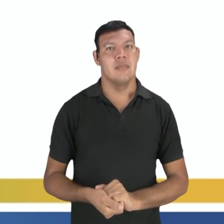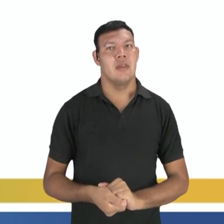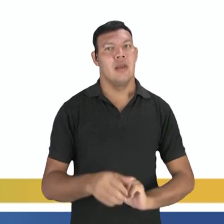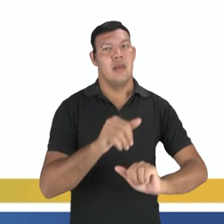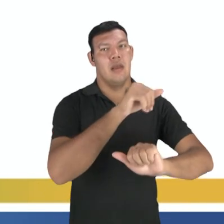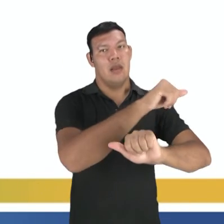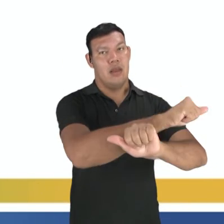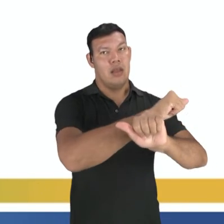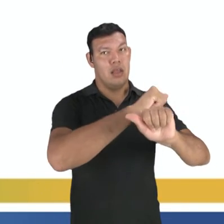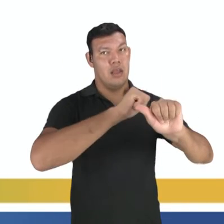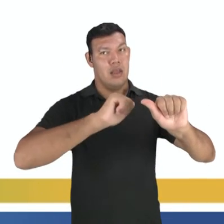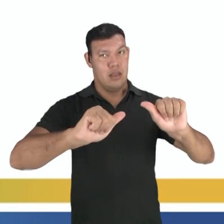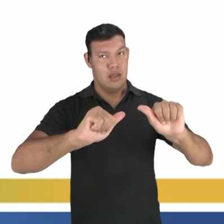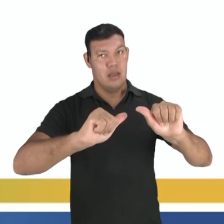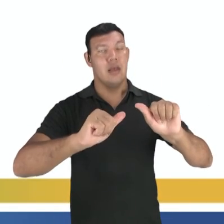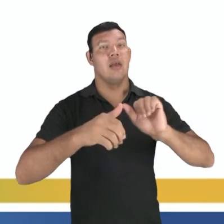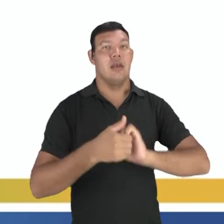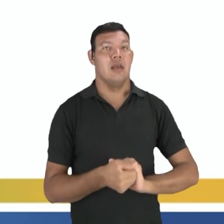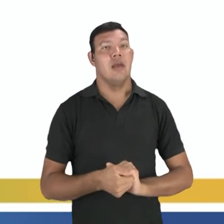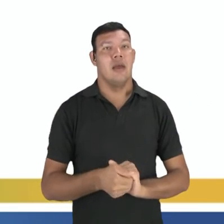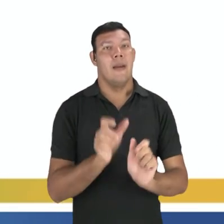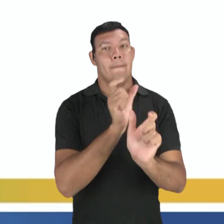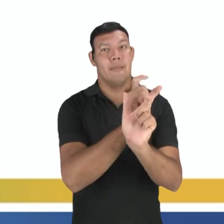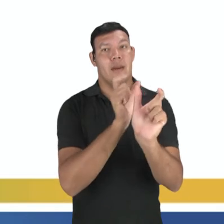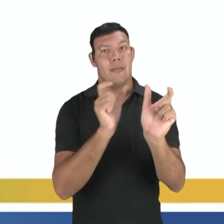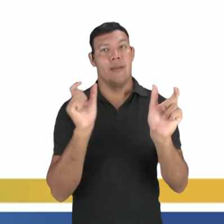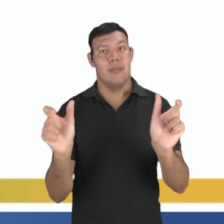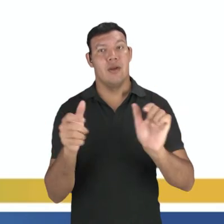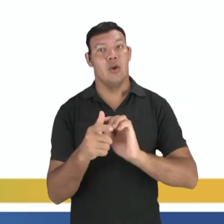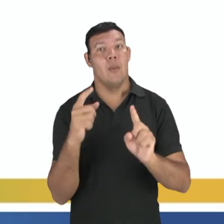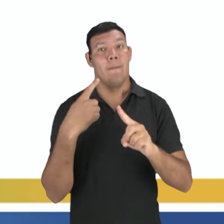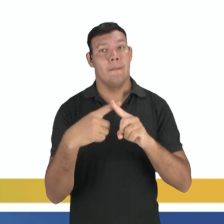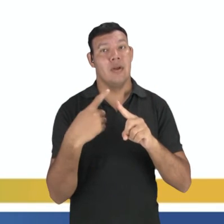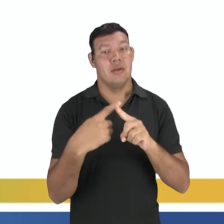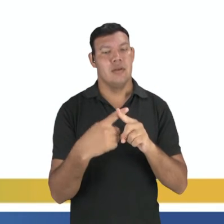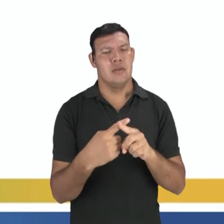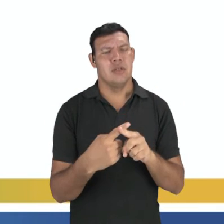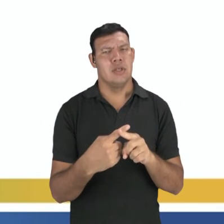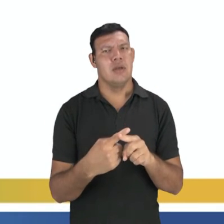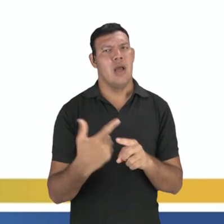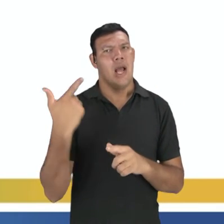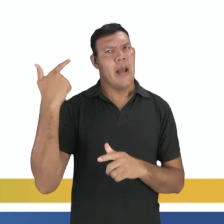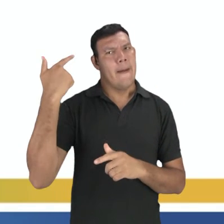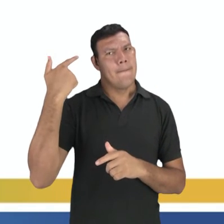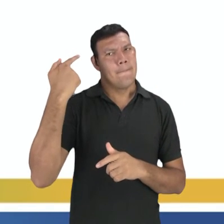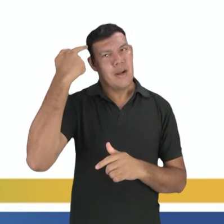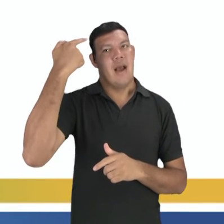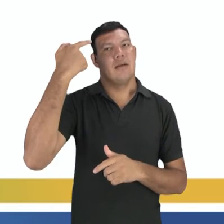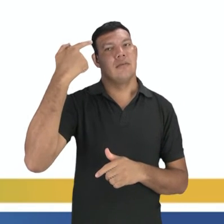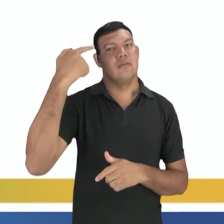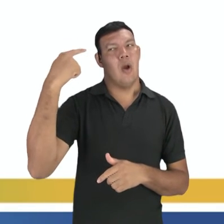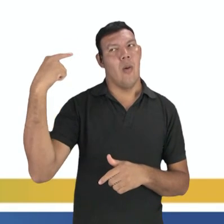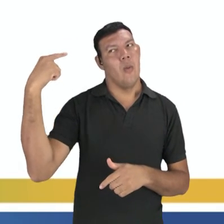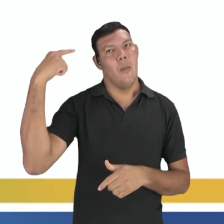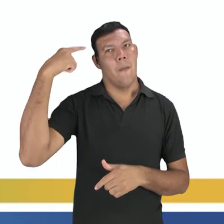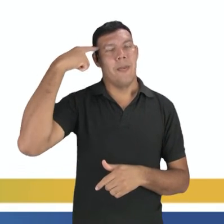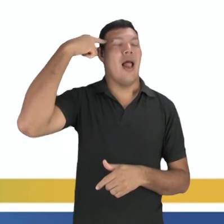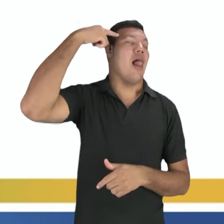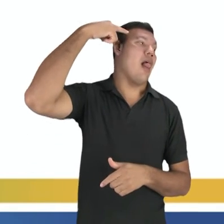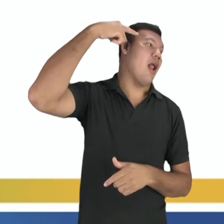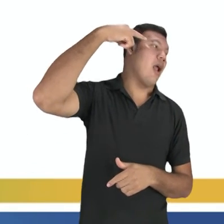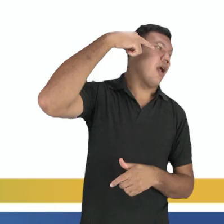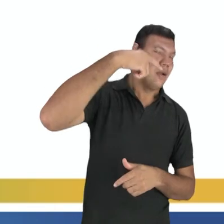pode ter sentidos diferentes. Por que é preposição? Porque ele recebeu o quê? A bala. Então, quando nós temos